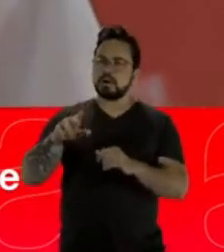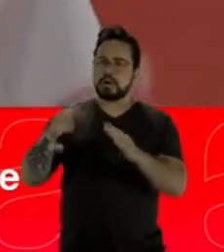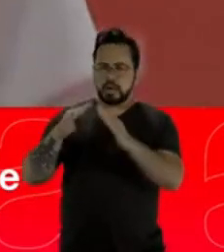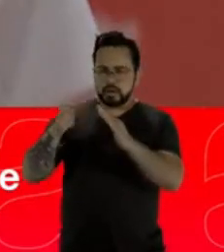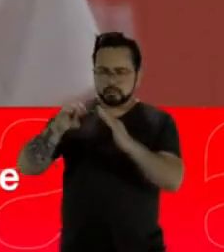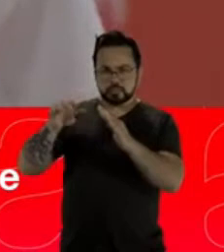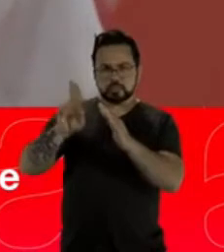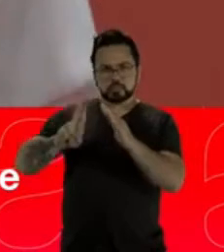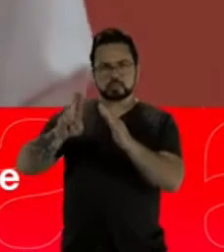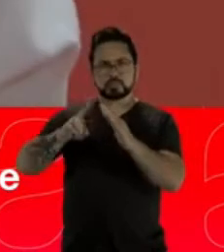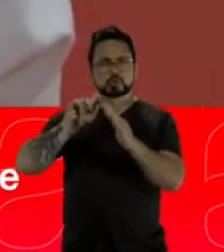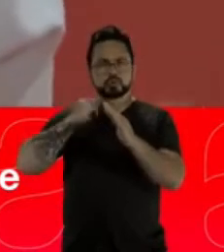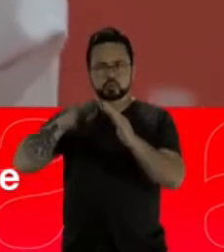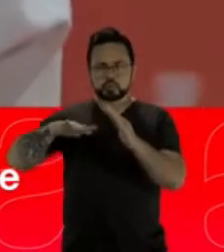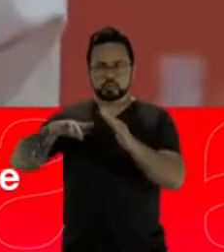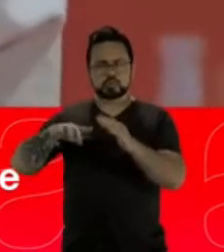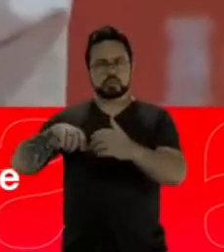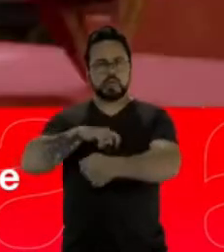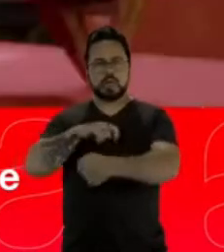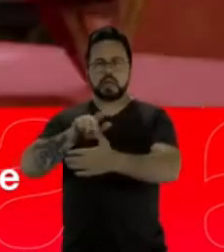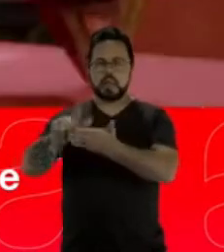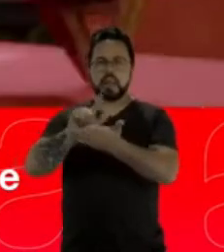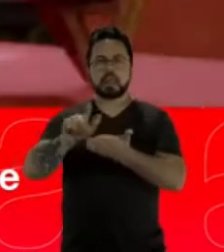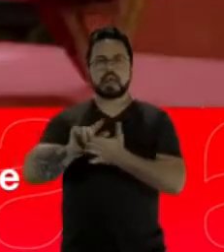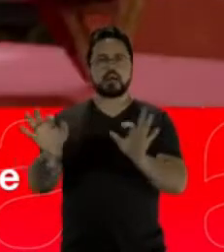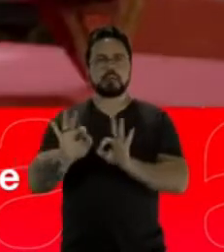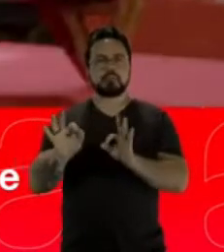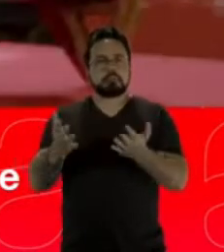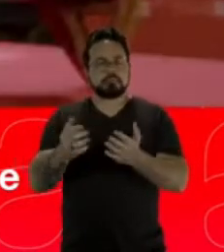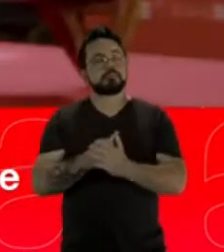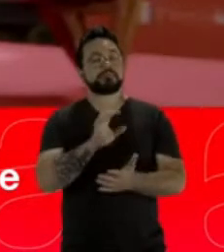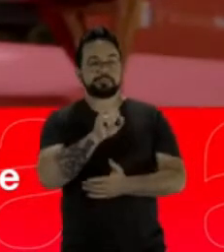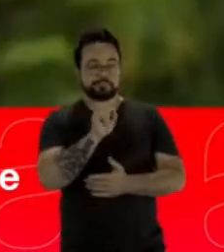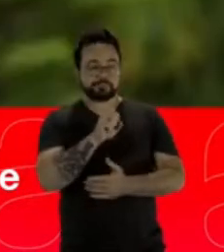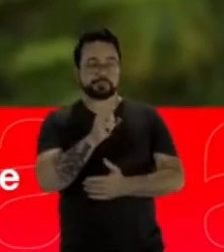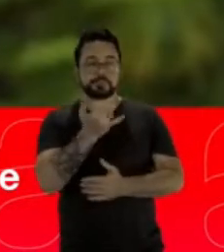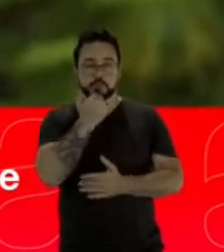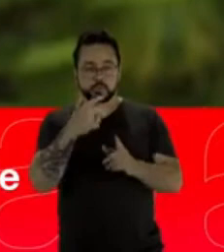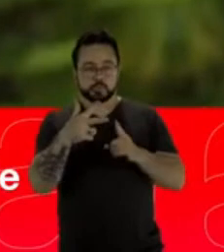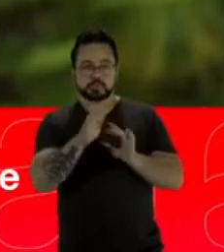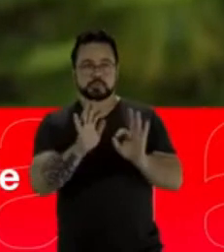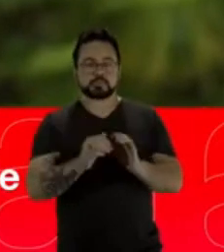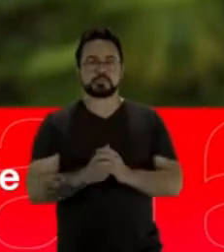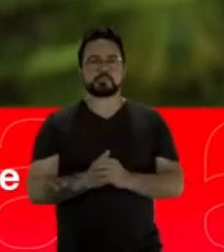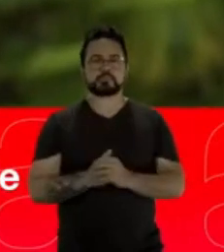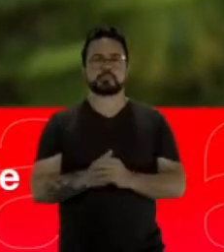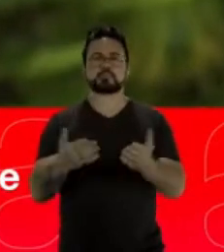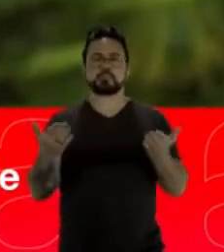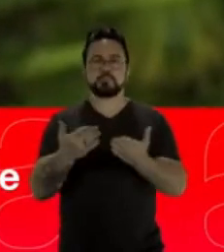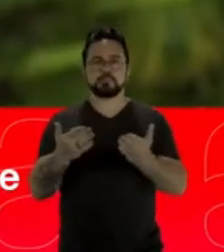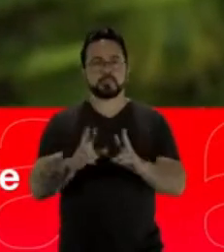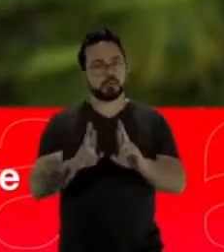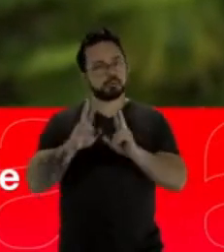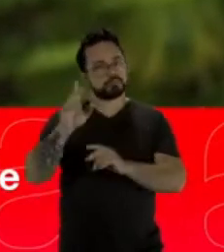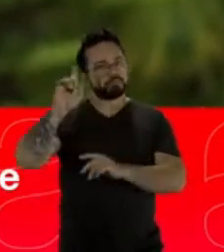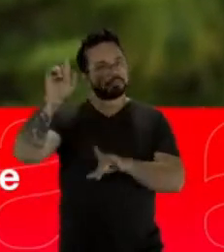não lavar. É. Porque, desculpa até te interromper, quando a gente hoje, graças a Deus e graças